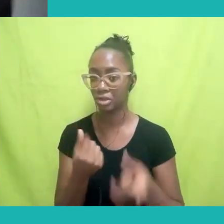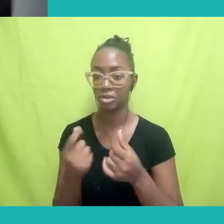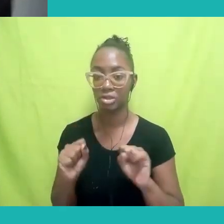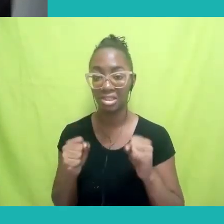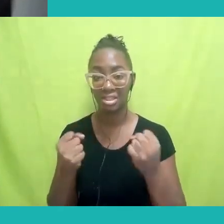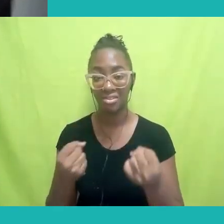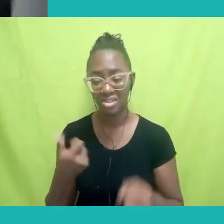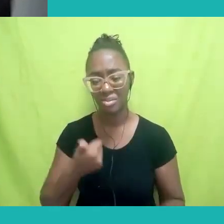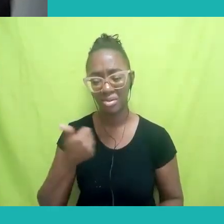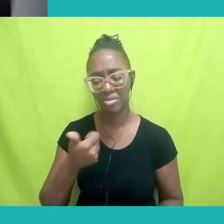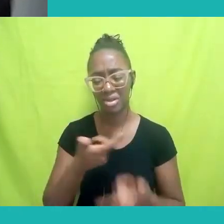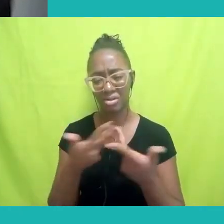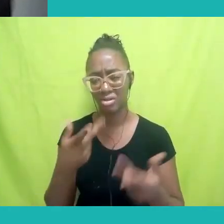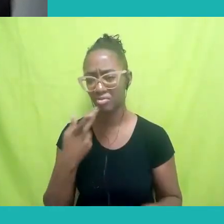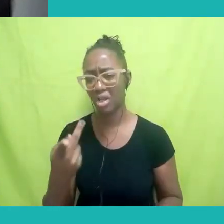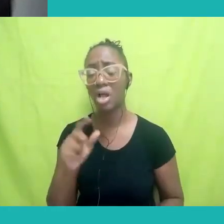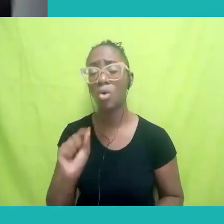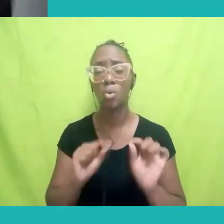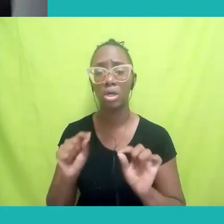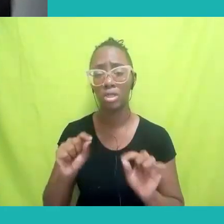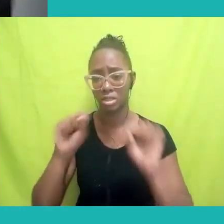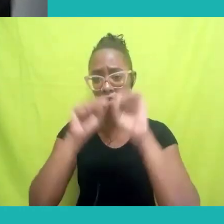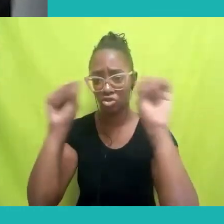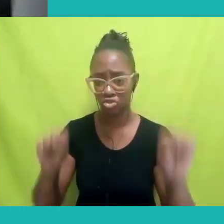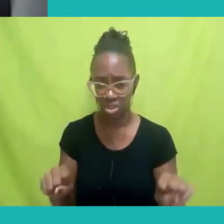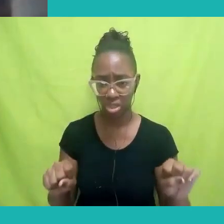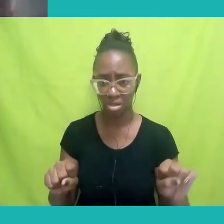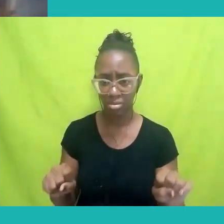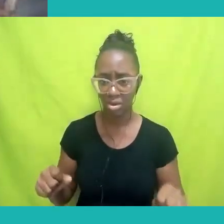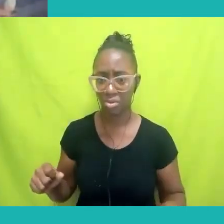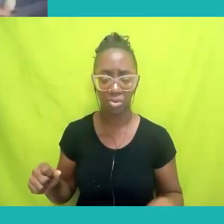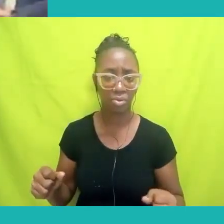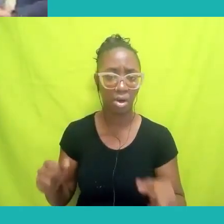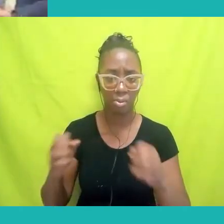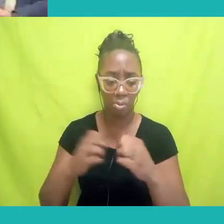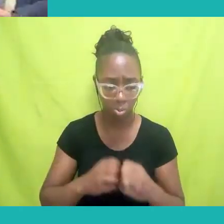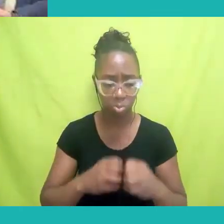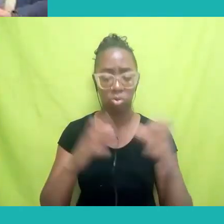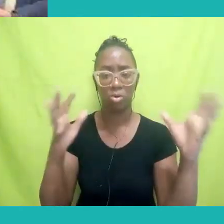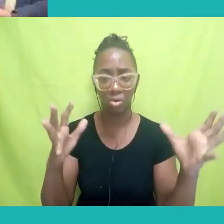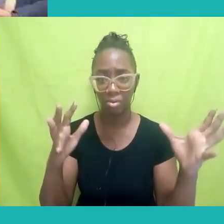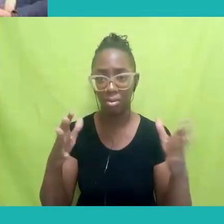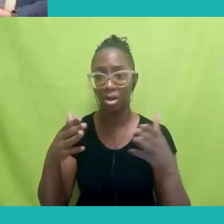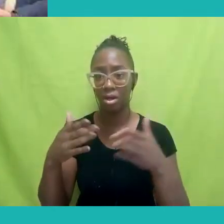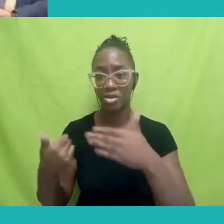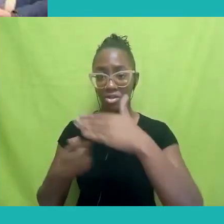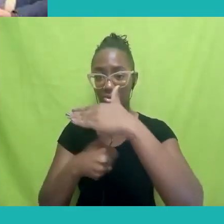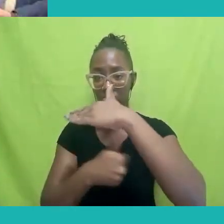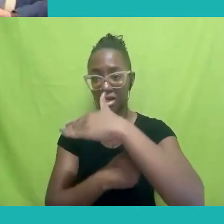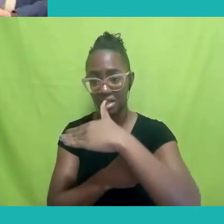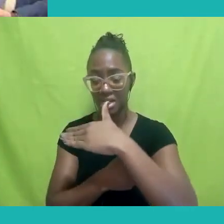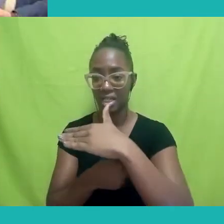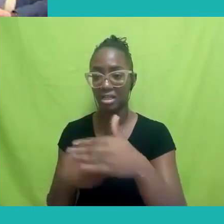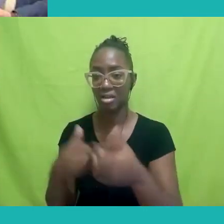à mente são os sistemas, né? O míssil, o navio, o submarino, o tanque de guerra,